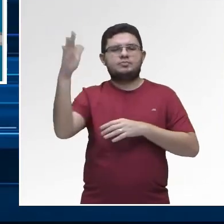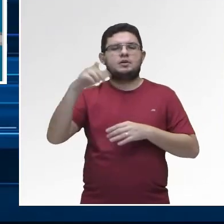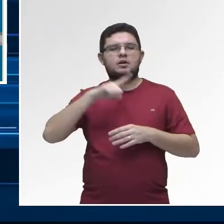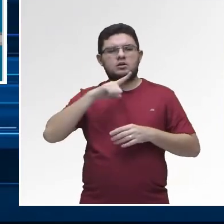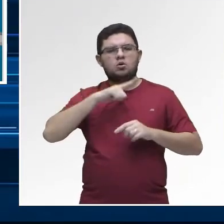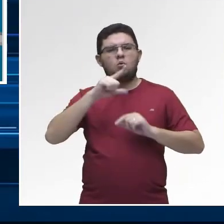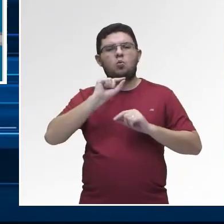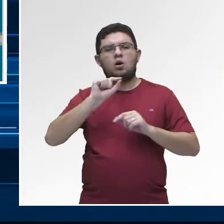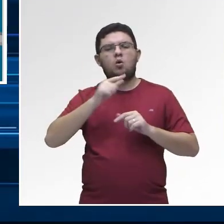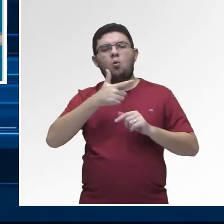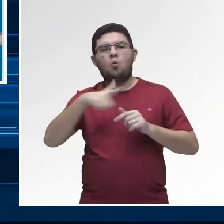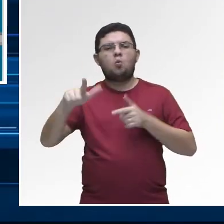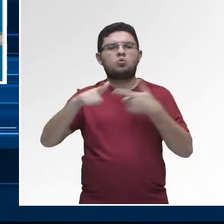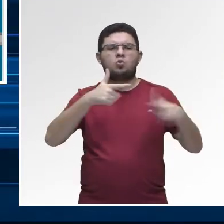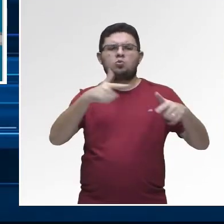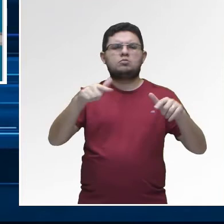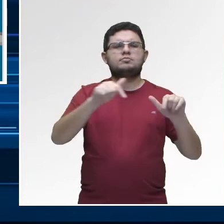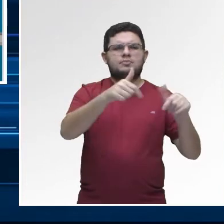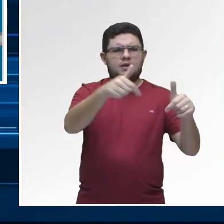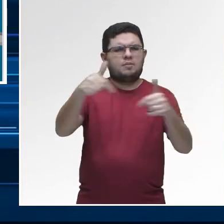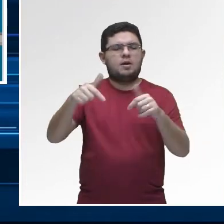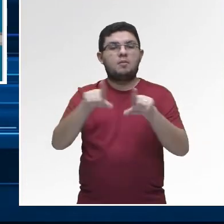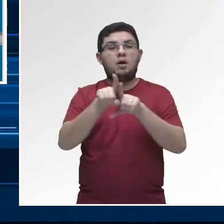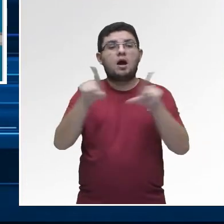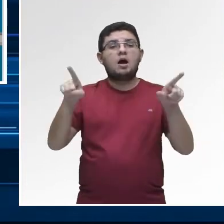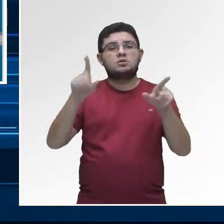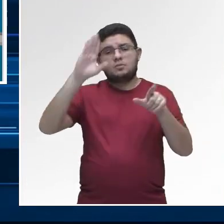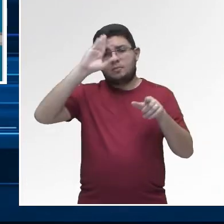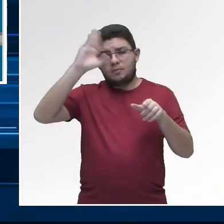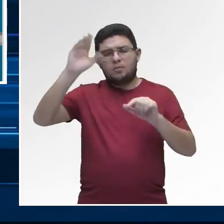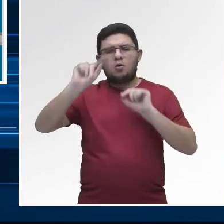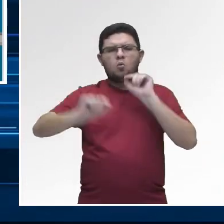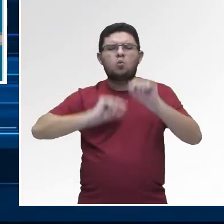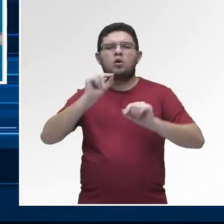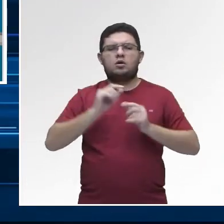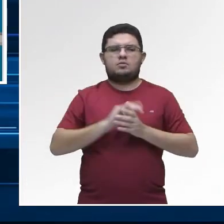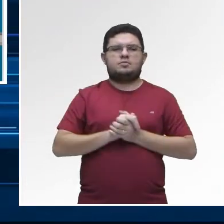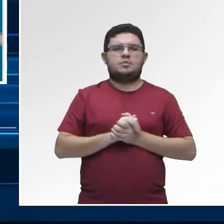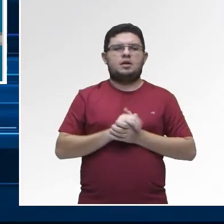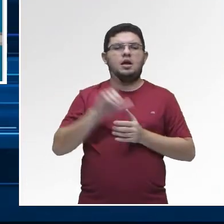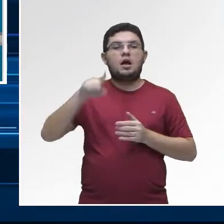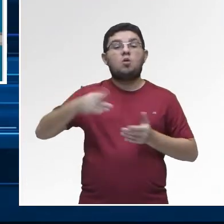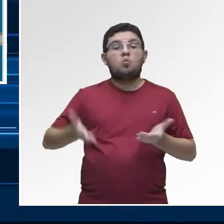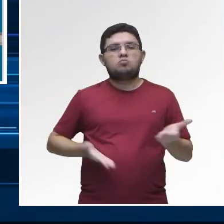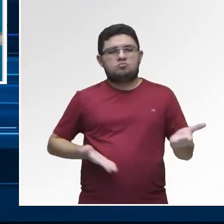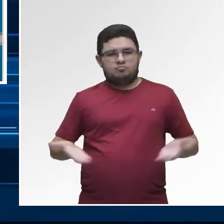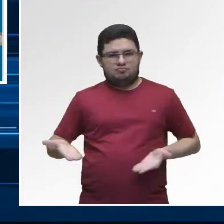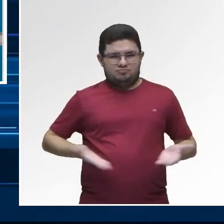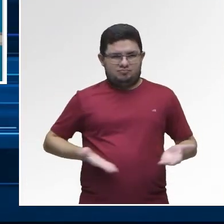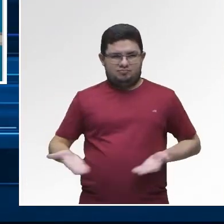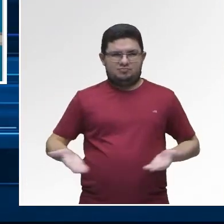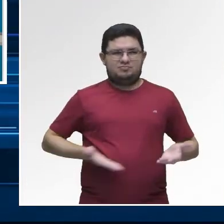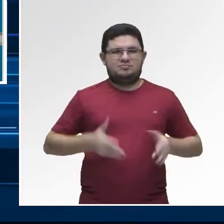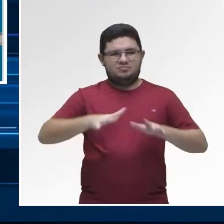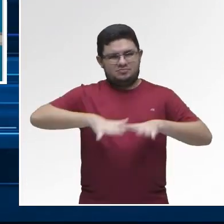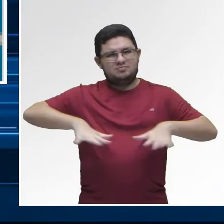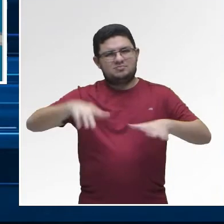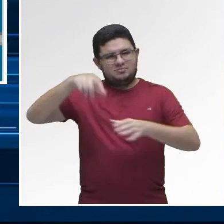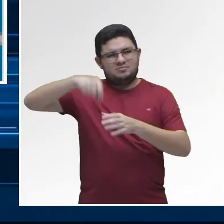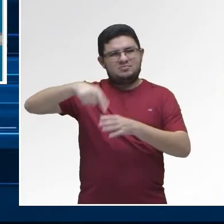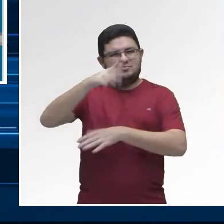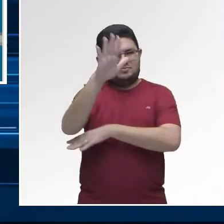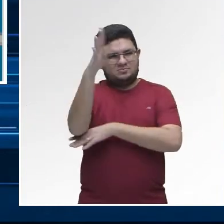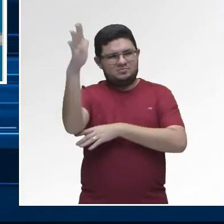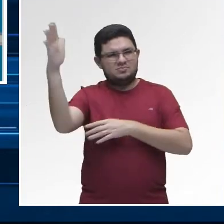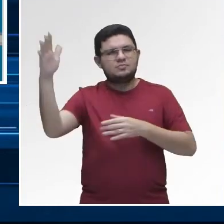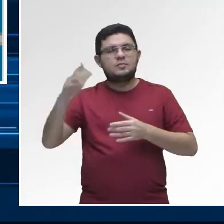outras atividades de trabalho, mas a força maior de tudo era a terra, porque essa sociedade era uma sociedade, como